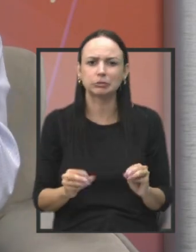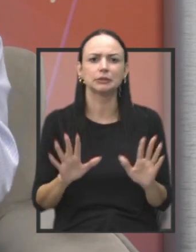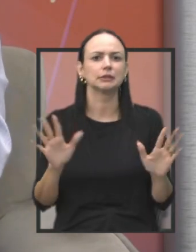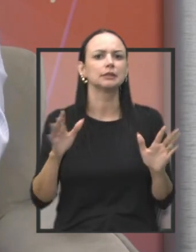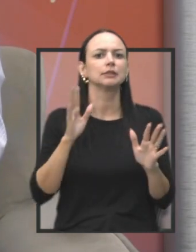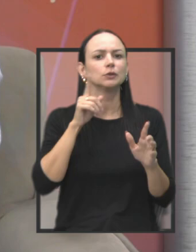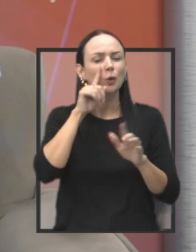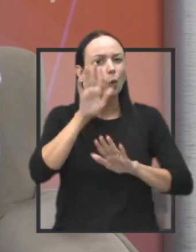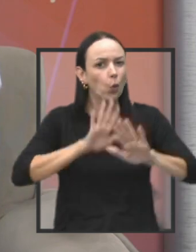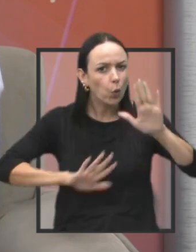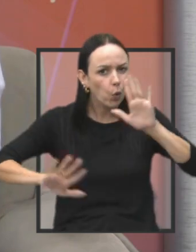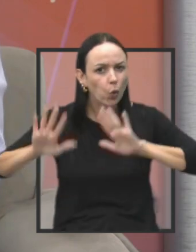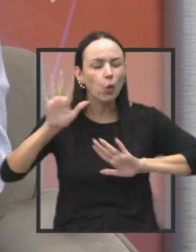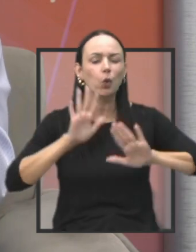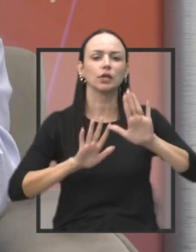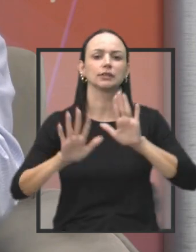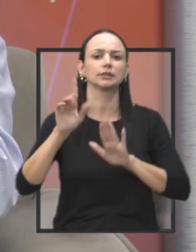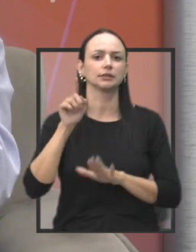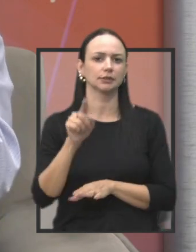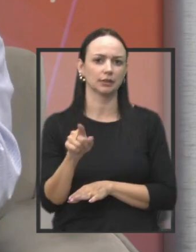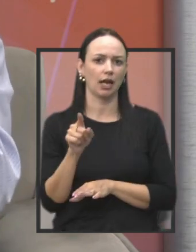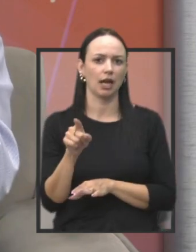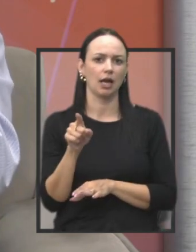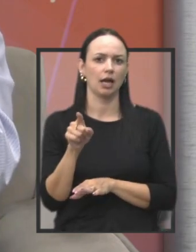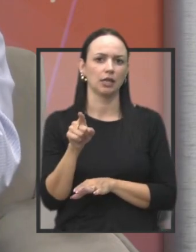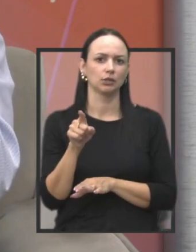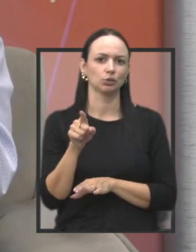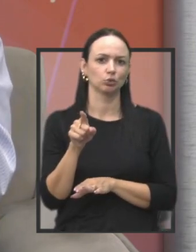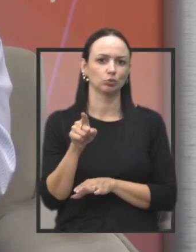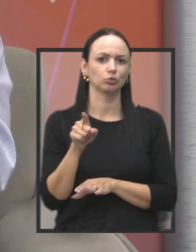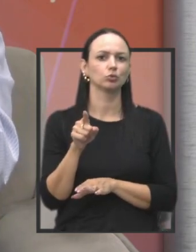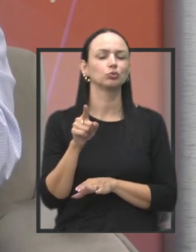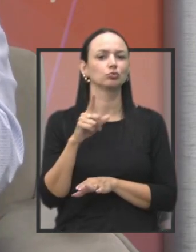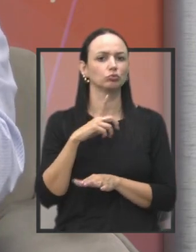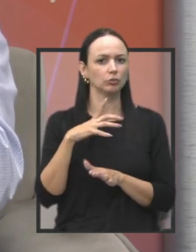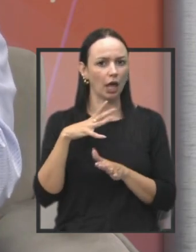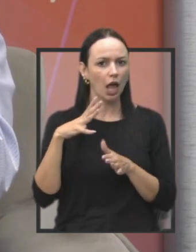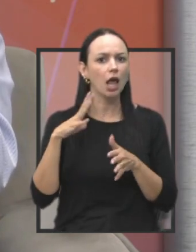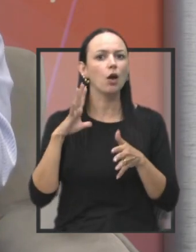celular, essas coisas, tomem muito cuidado com o golpe, porque realmente